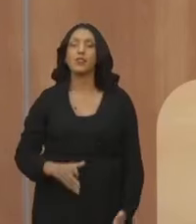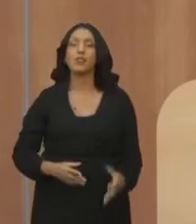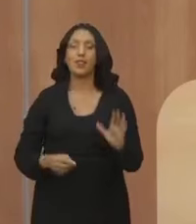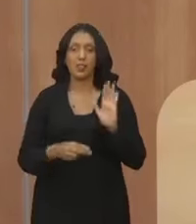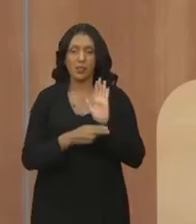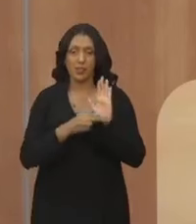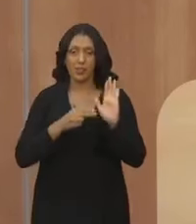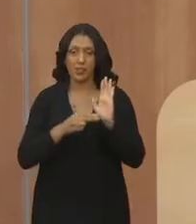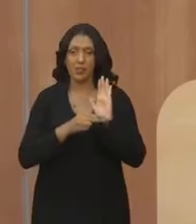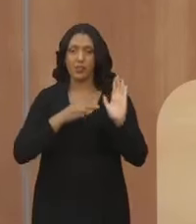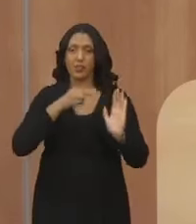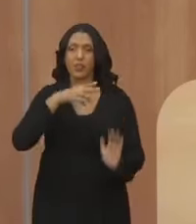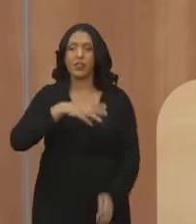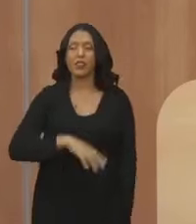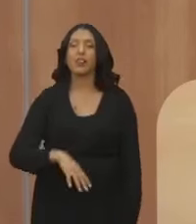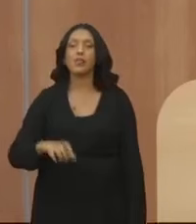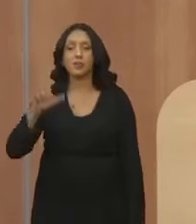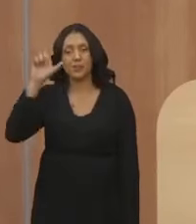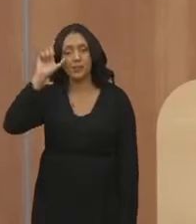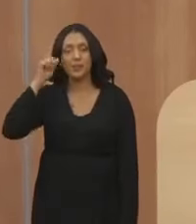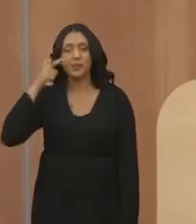Florencio,